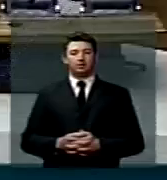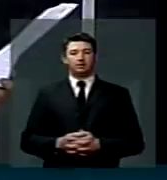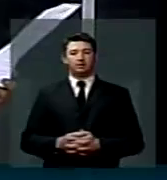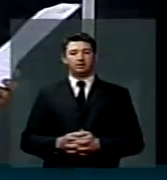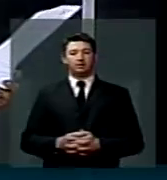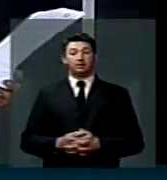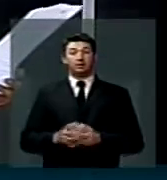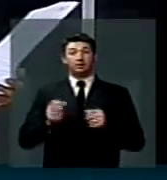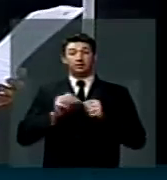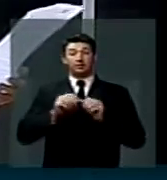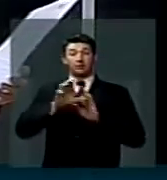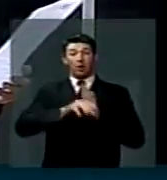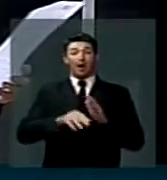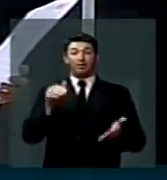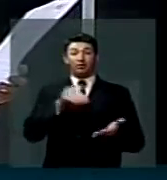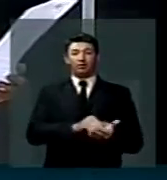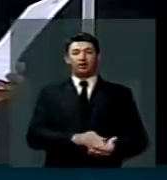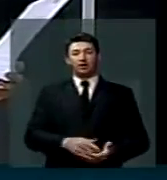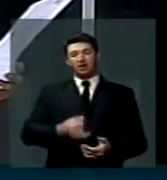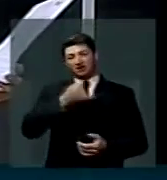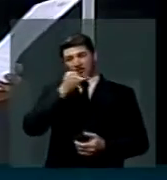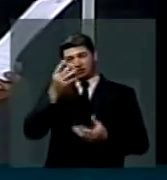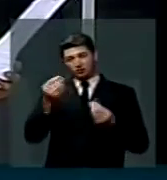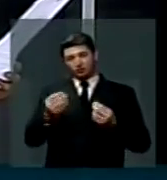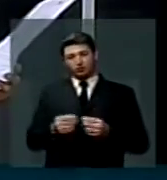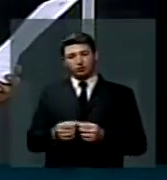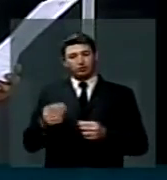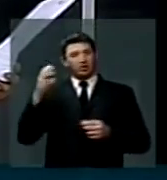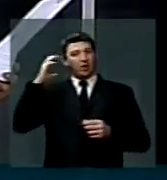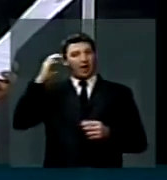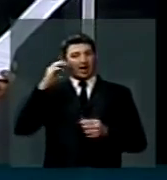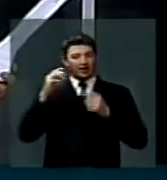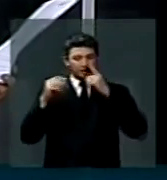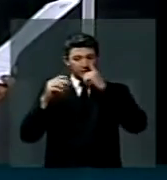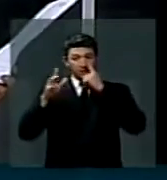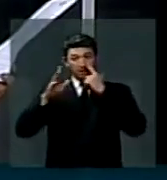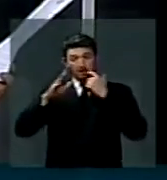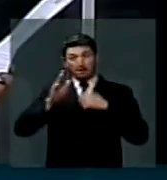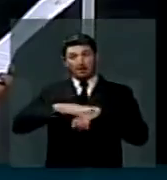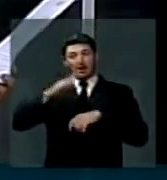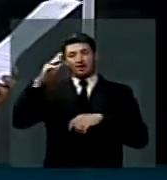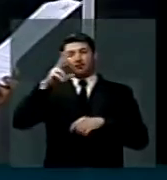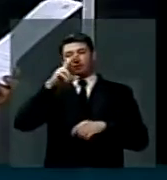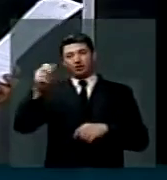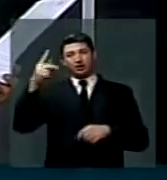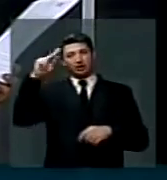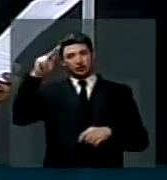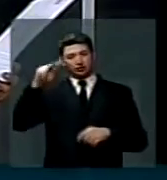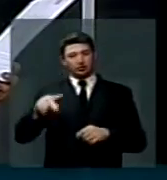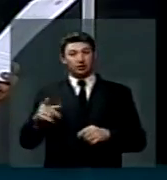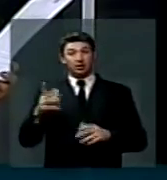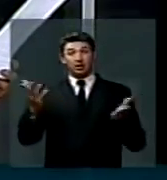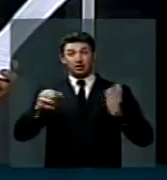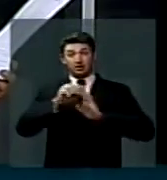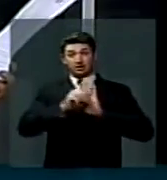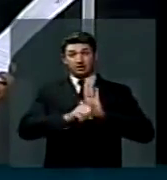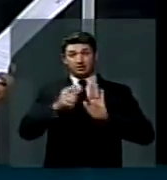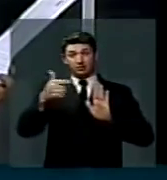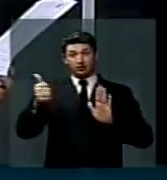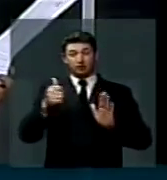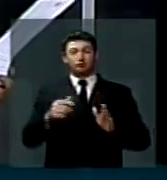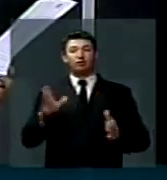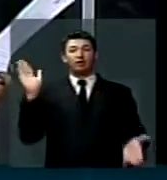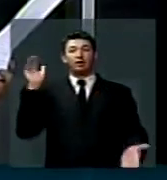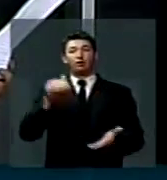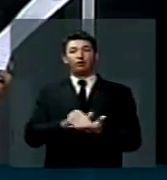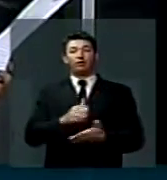Teremos escrito um capítulo final muito infeliz para o espectro radiofônico mais popular e histórico, que em pleno século XXI chegará ao